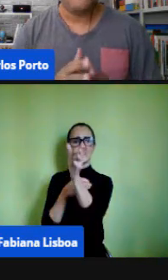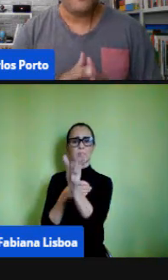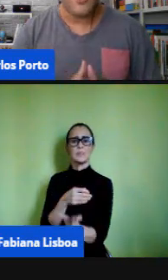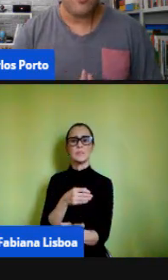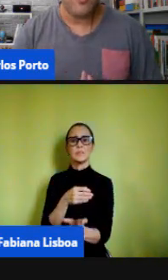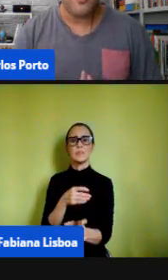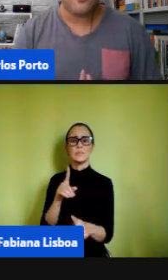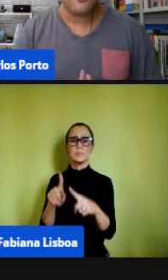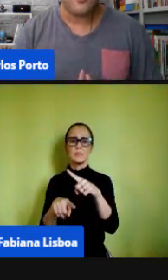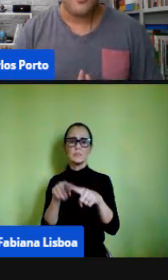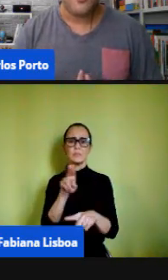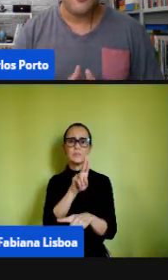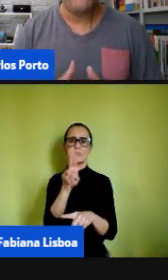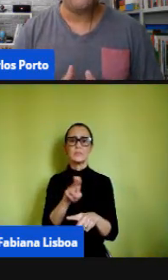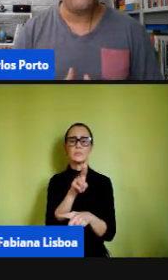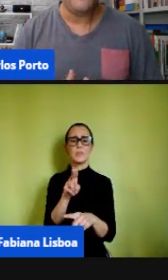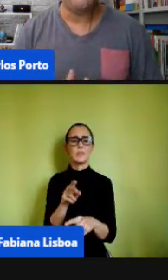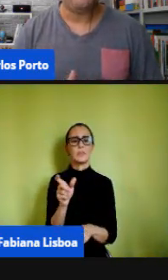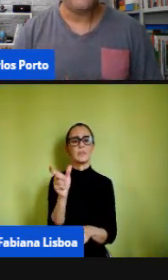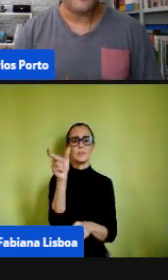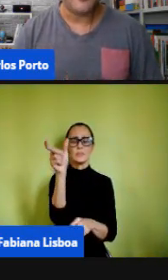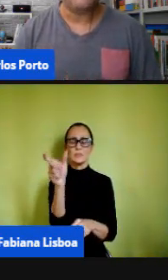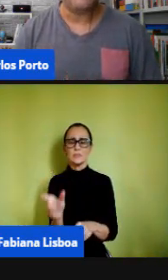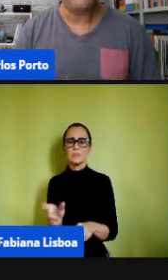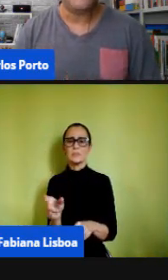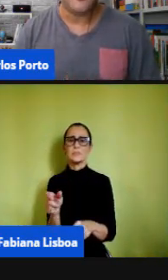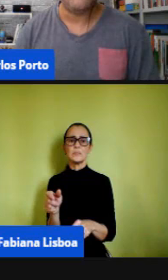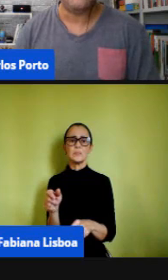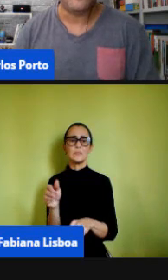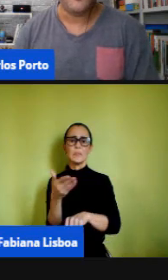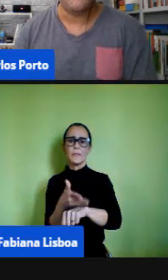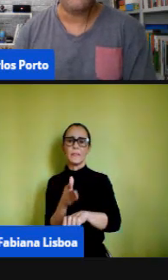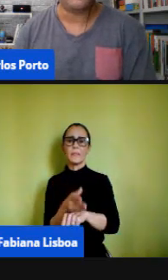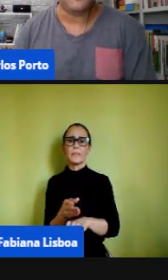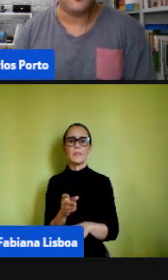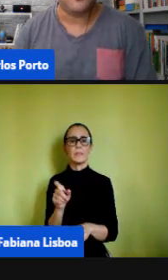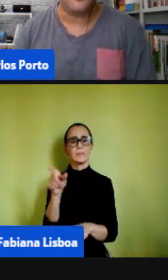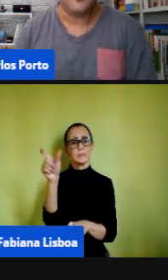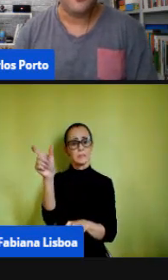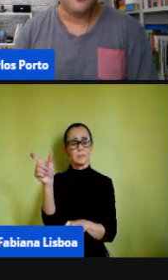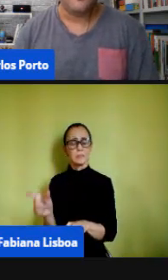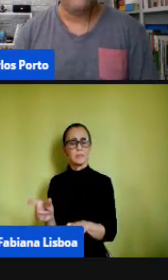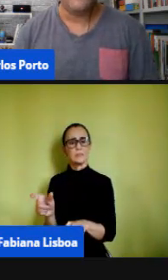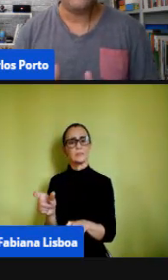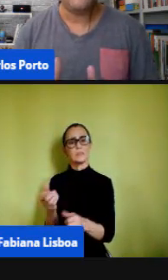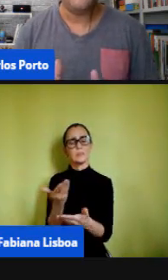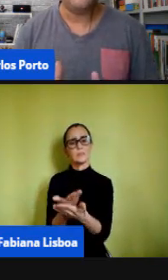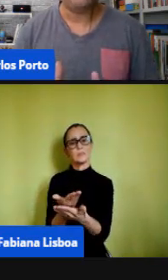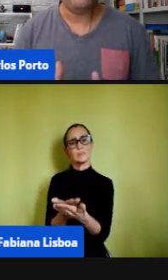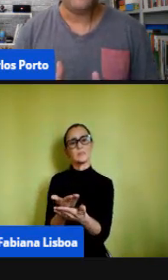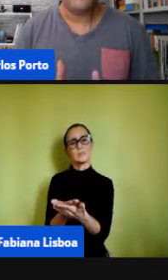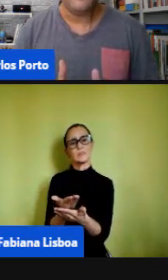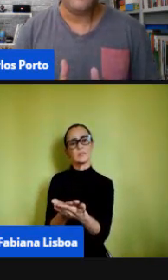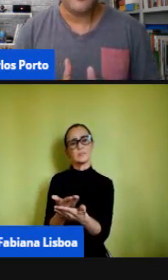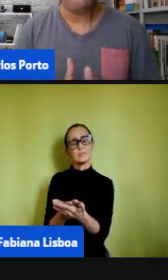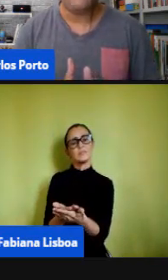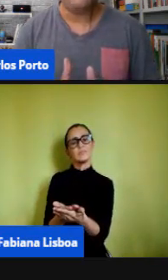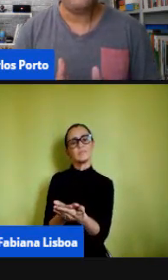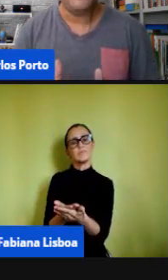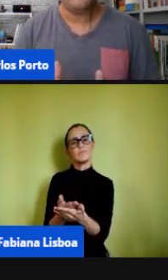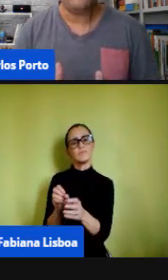atividades práticas e, por fim, as atividades remotas. Veja que